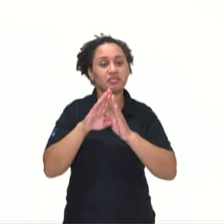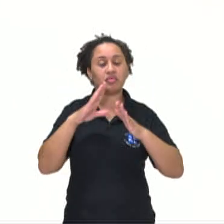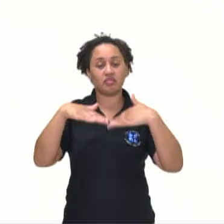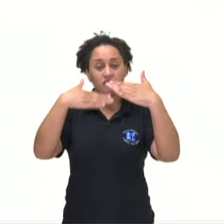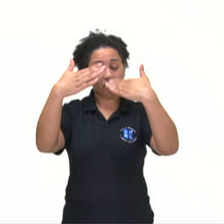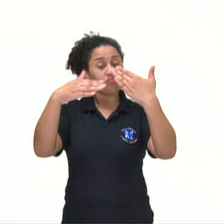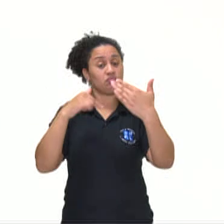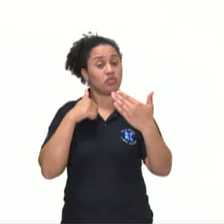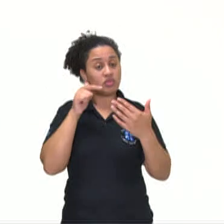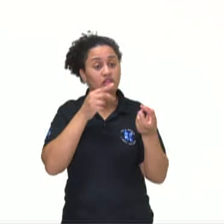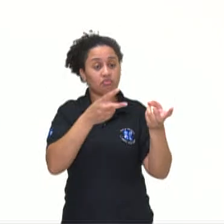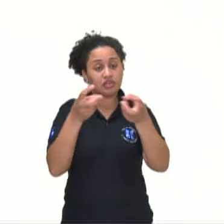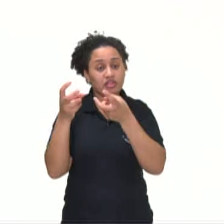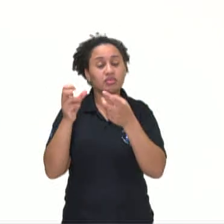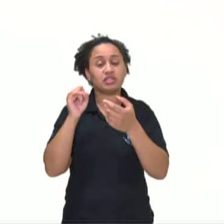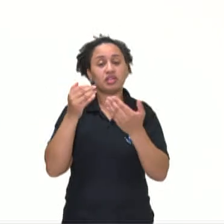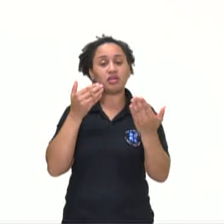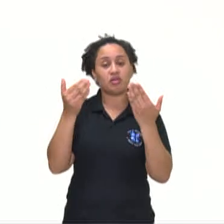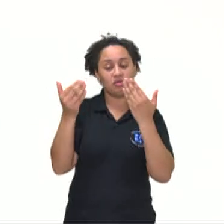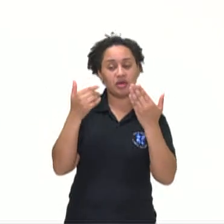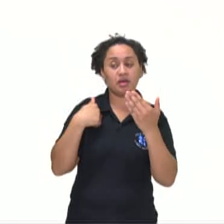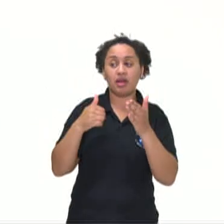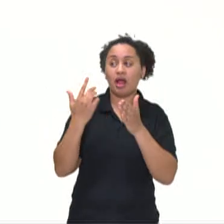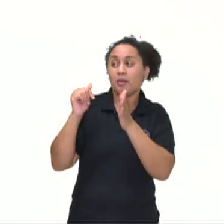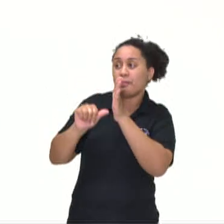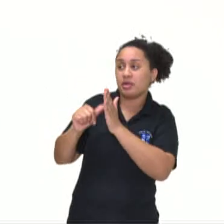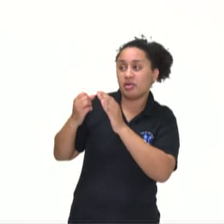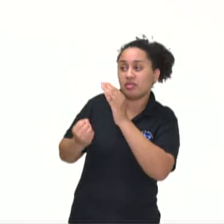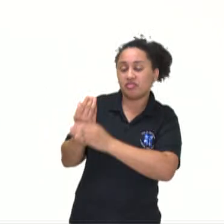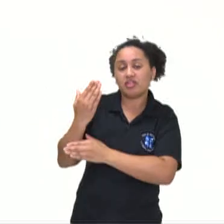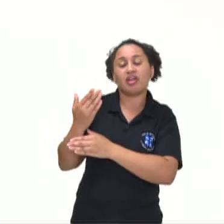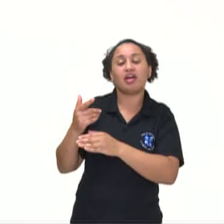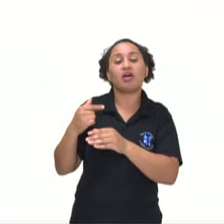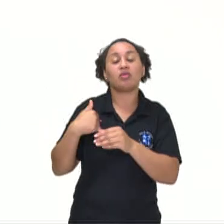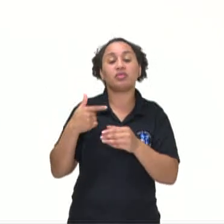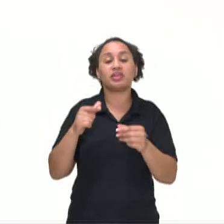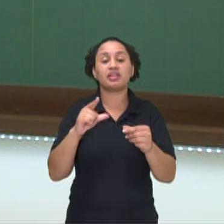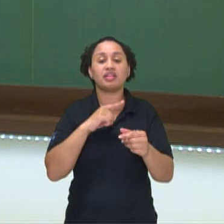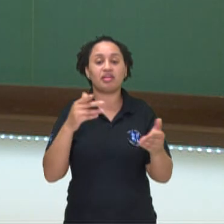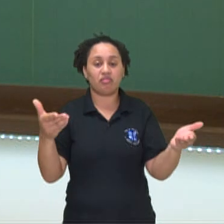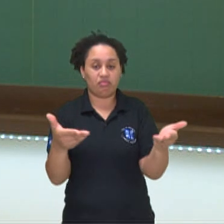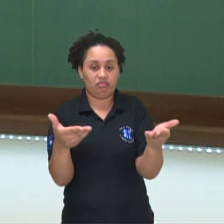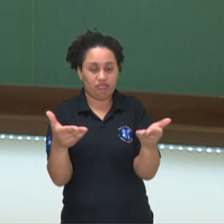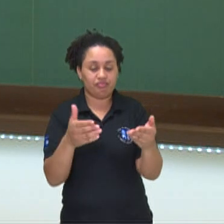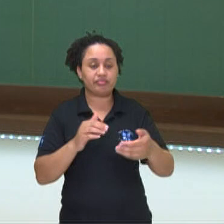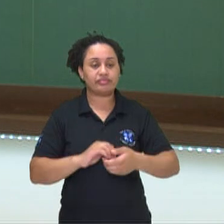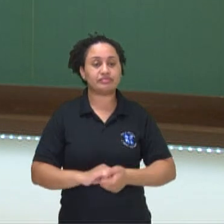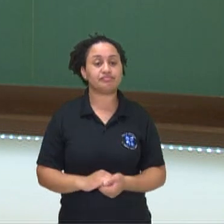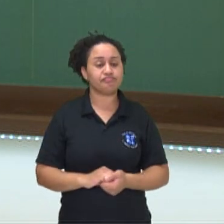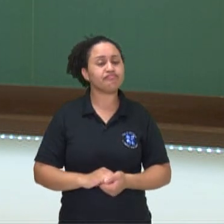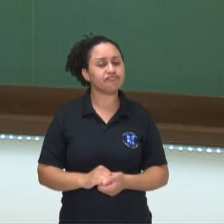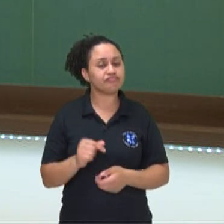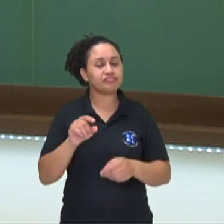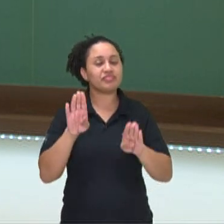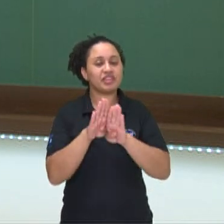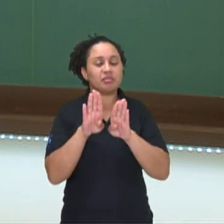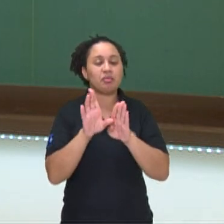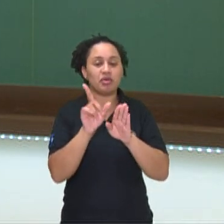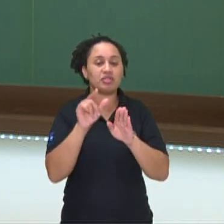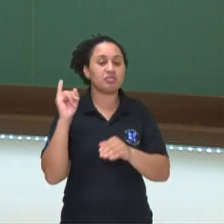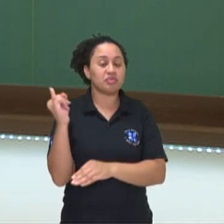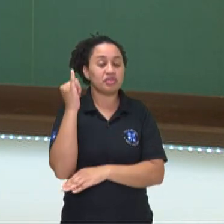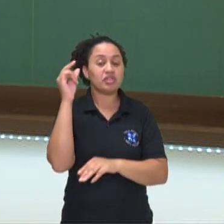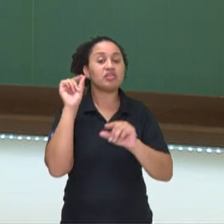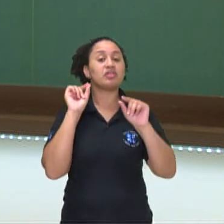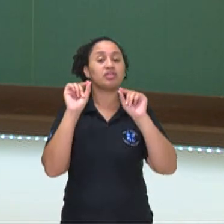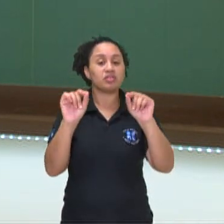é percebida quando comparamos os primeiros telefones com os atuais telefones móveis. E aqui vale também um destaque,